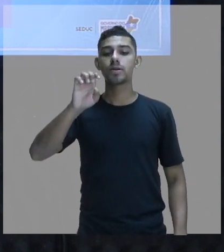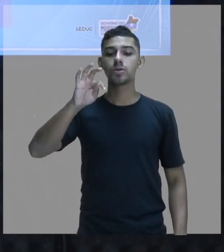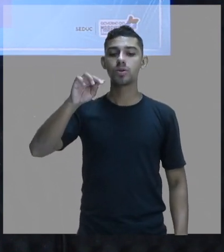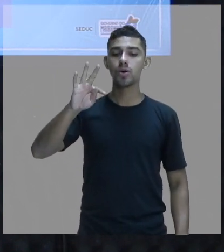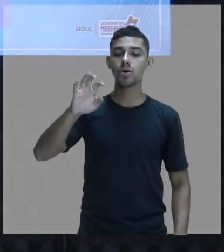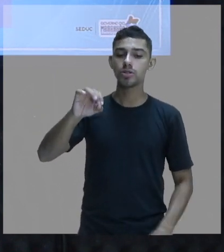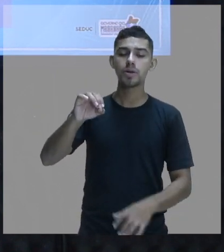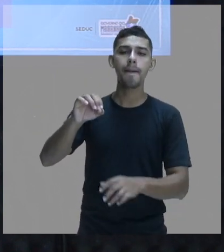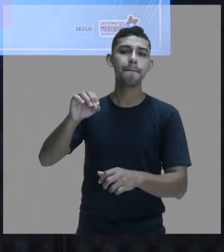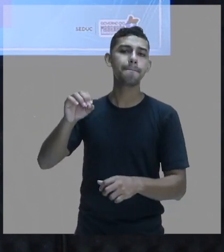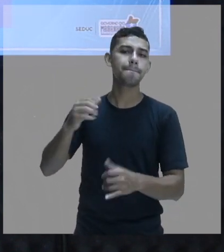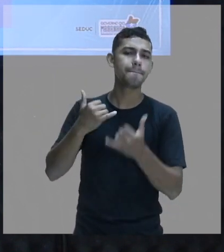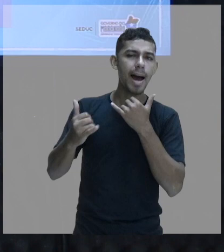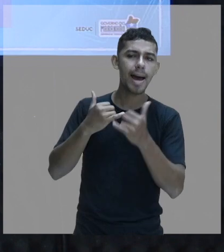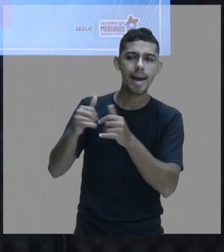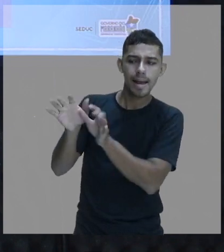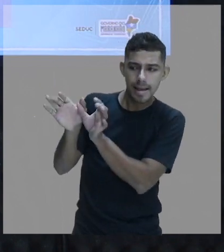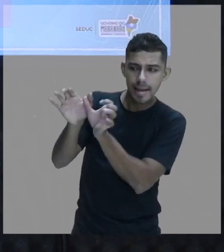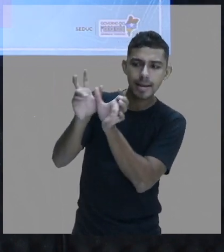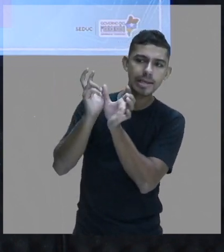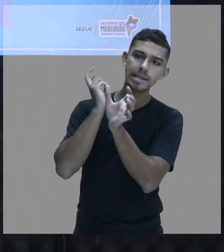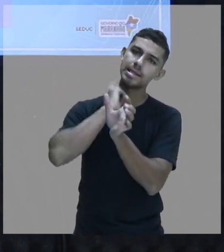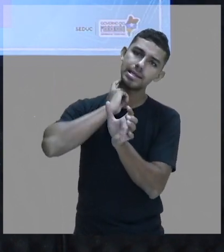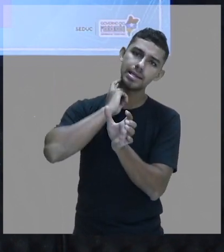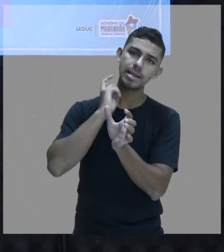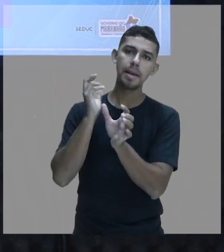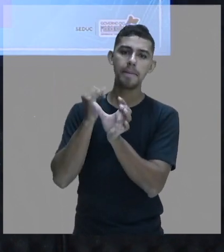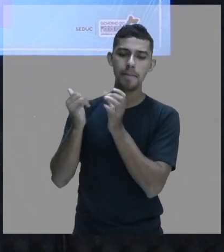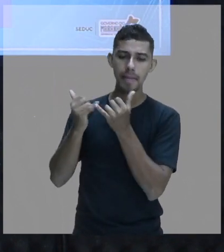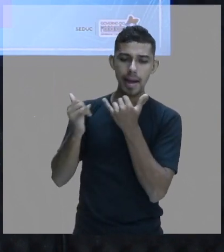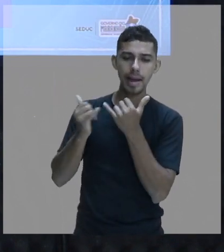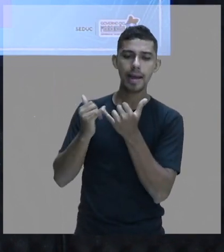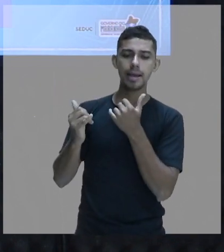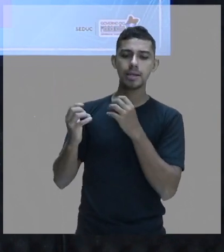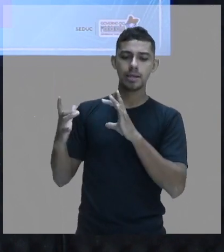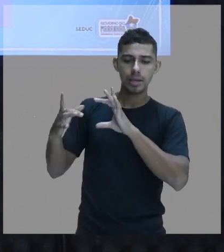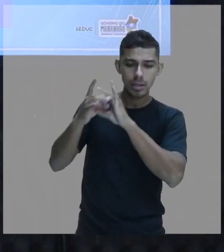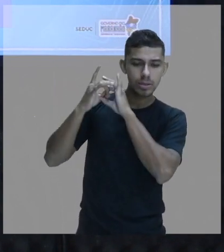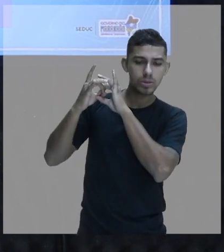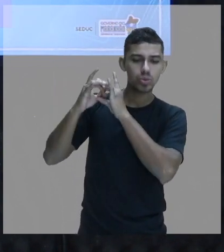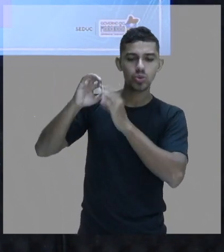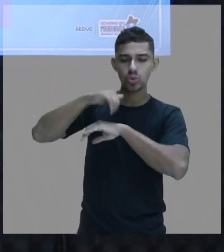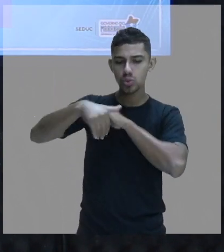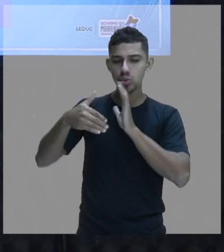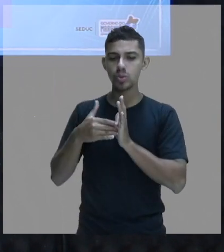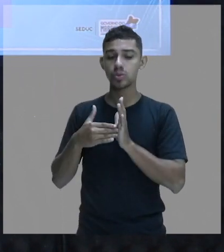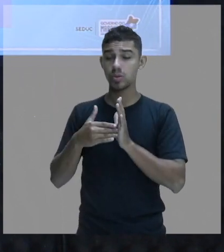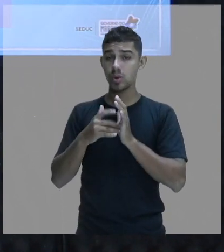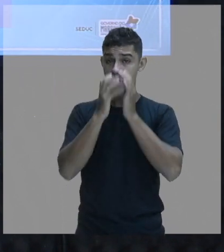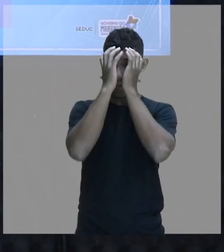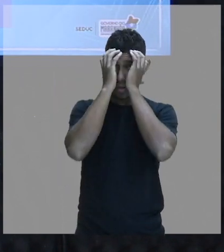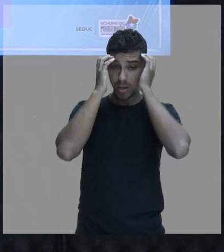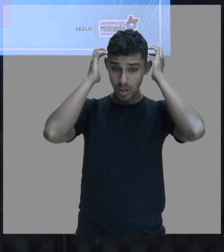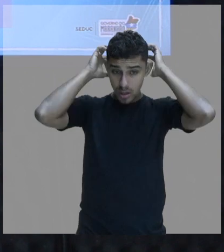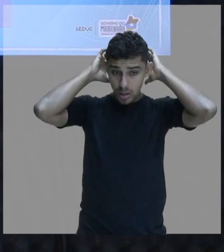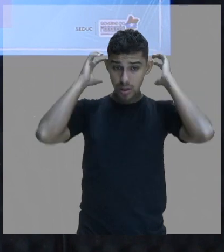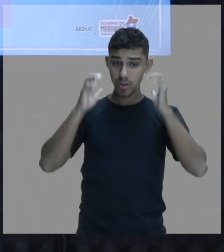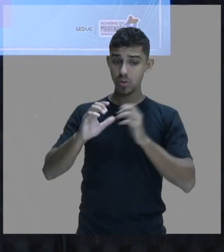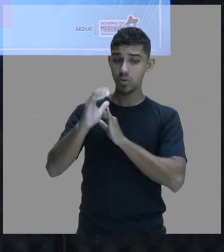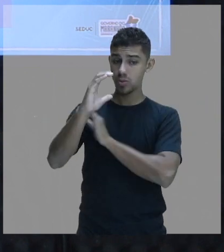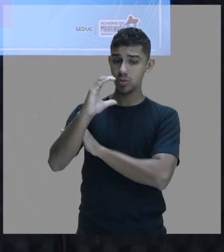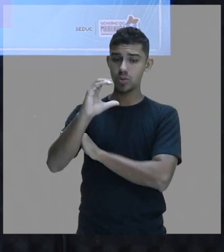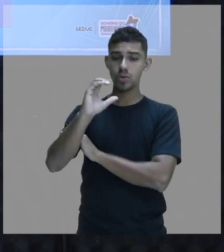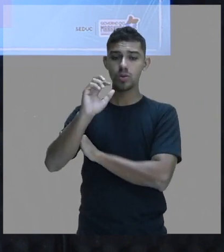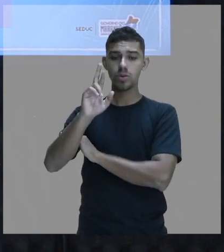morcego. Ele tem a função de unir todos os ossos da cabeça. Então, o crânio ele serve como quê? Como proteção